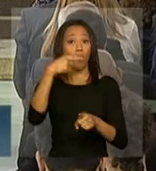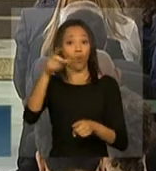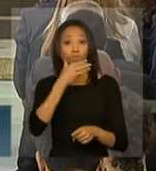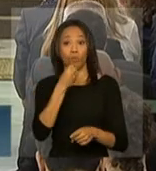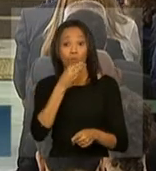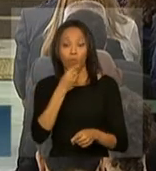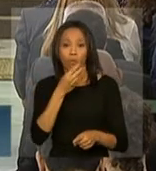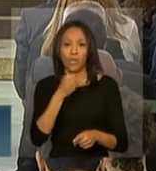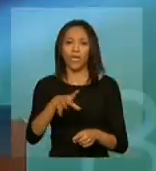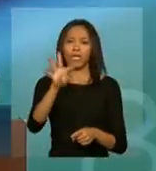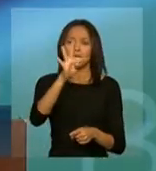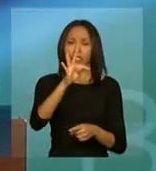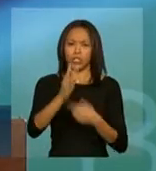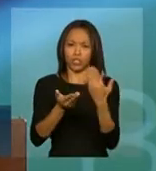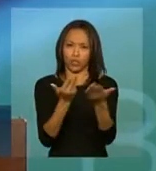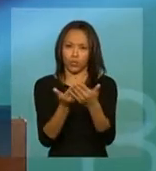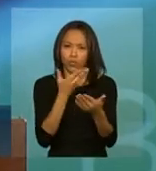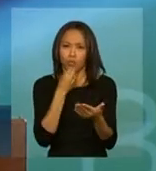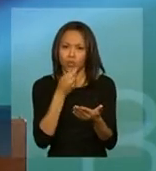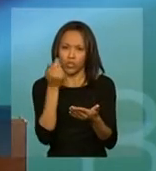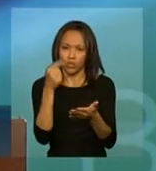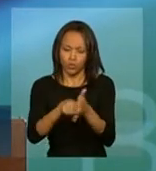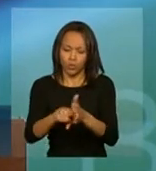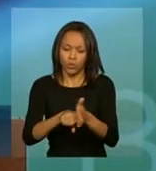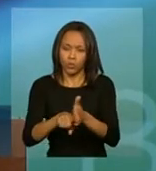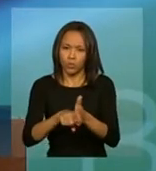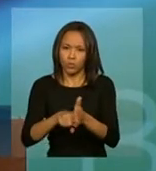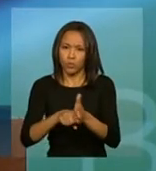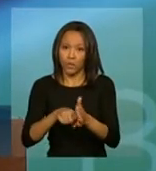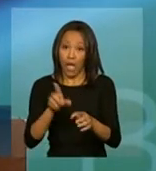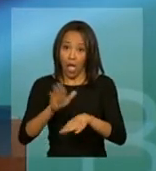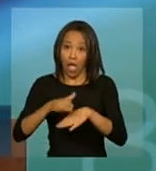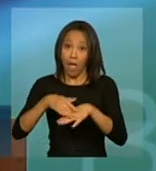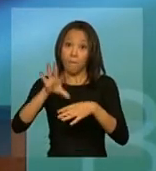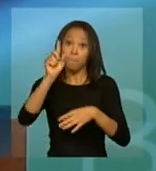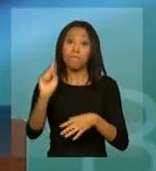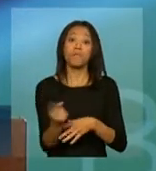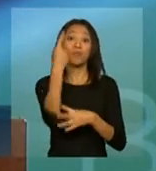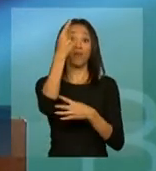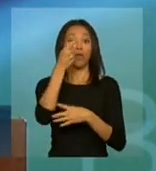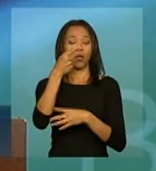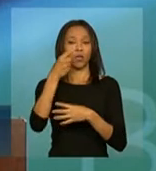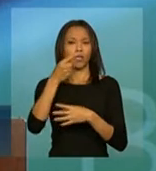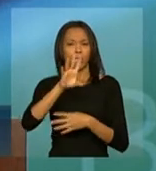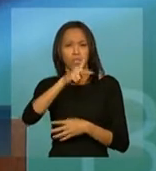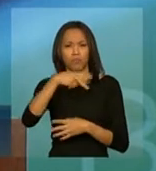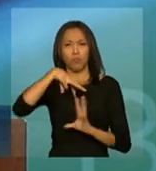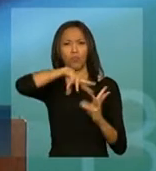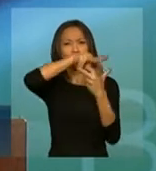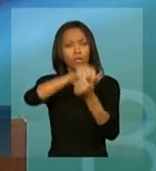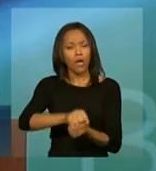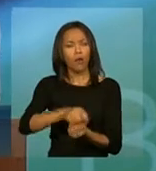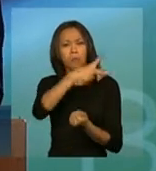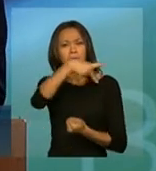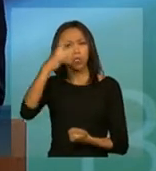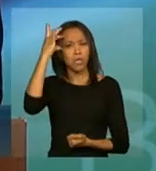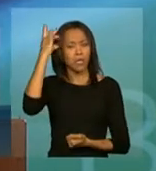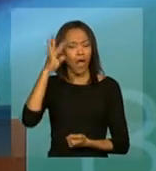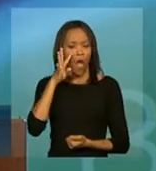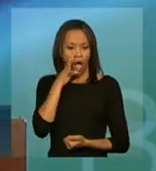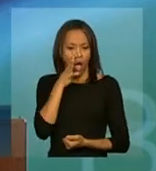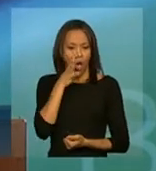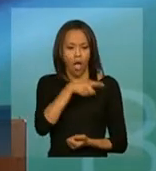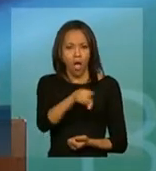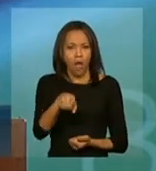sociedade em redes, afirmou: com certeza, ela é a primeira líder mundial que presta atenção, que ouve as demandas de pessoas nas ruas.